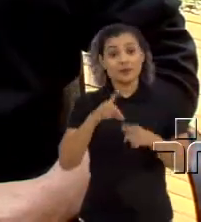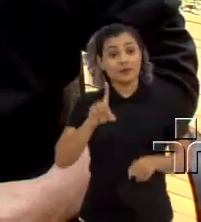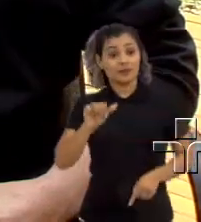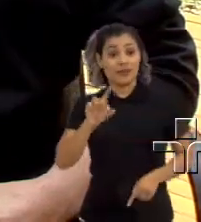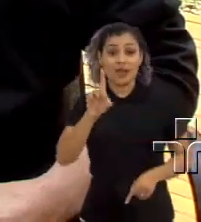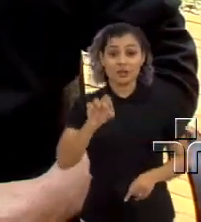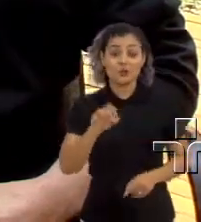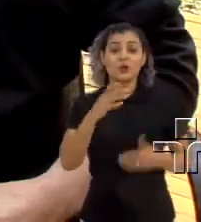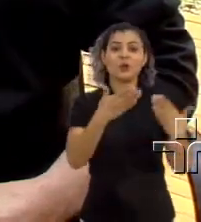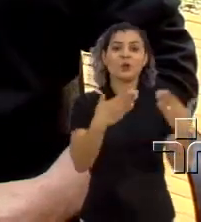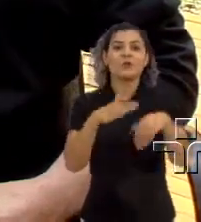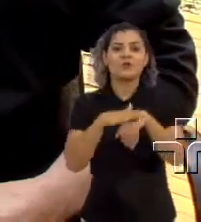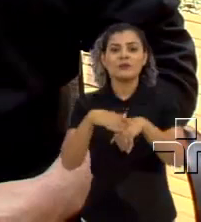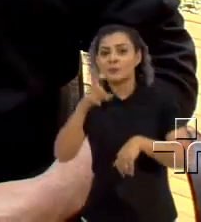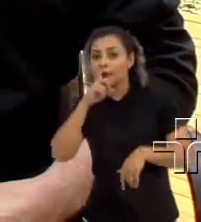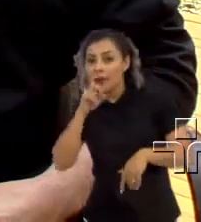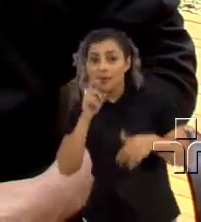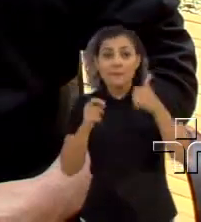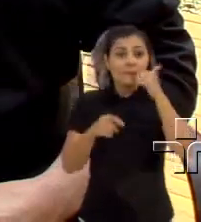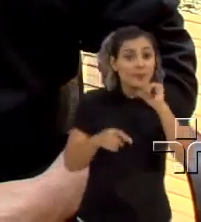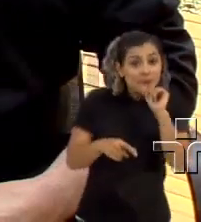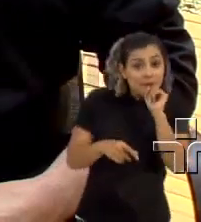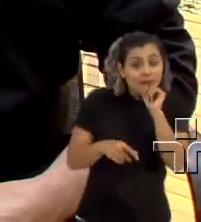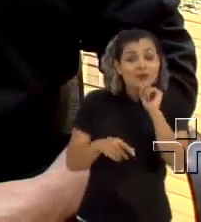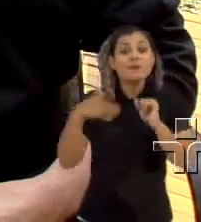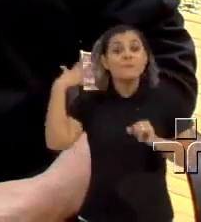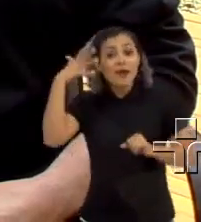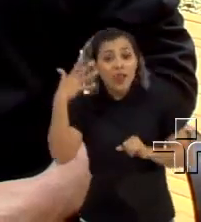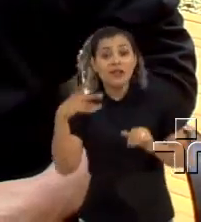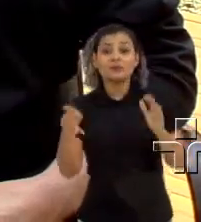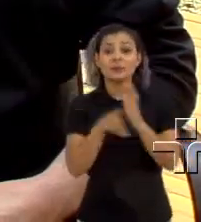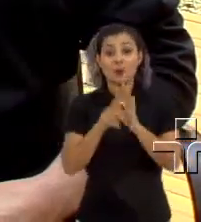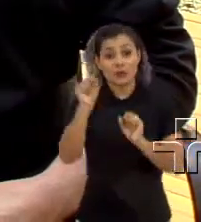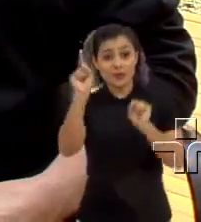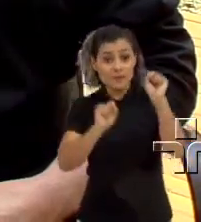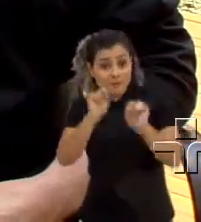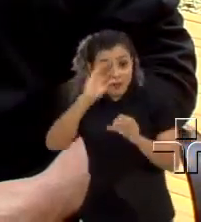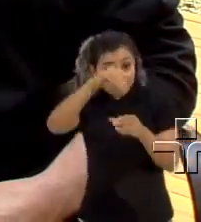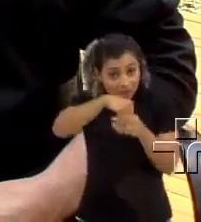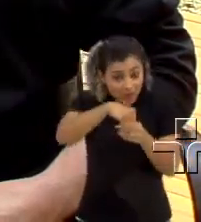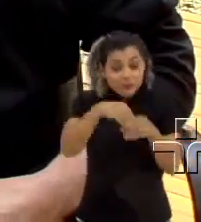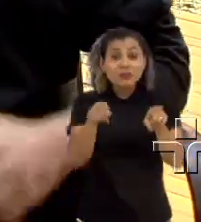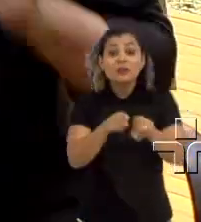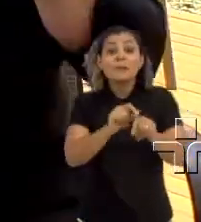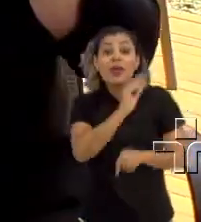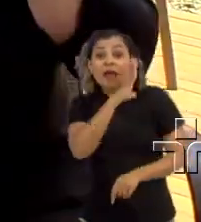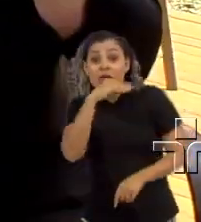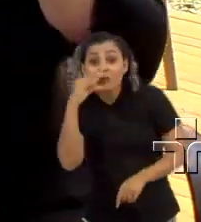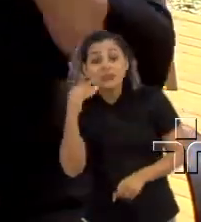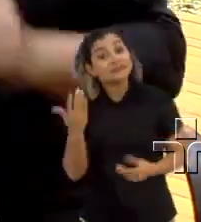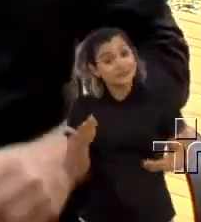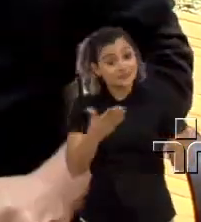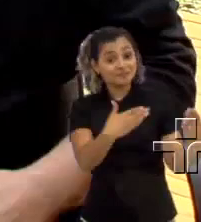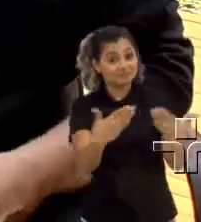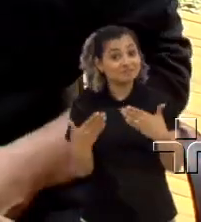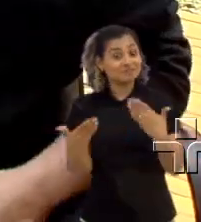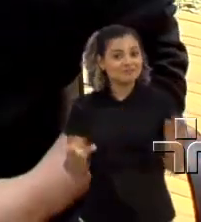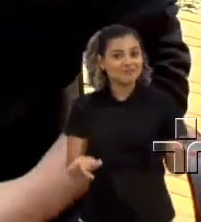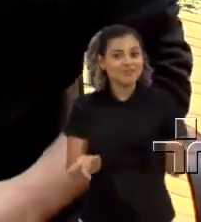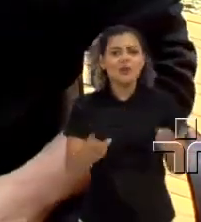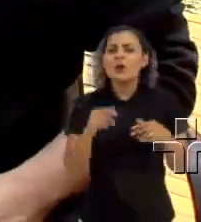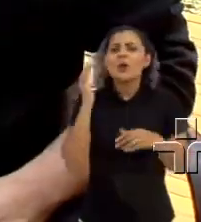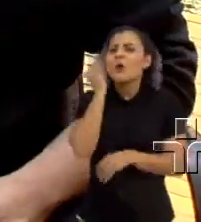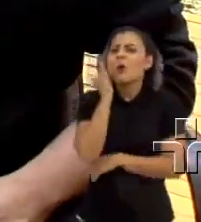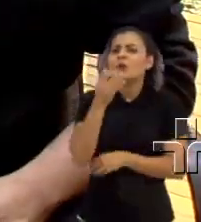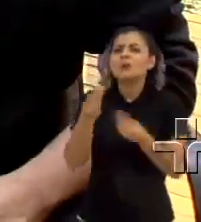ele conversa com pais, mães, faz palestras em empresas também e até para adolescentes. Conta para a gente como é